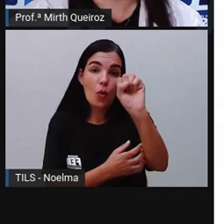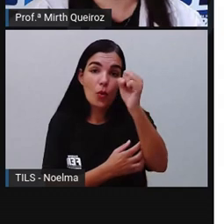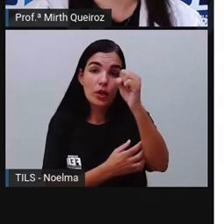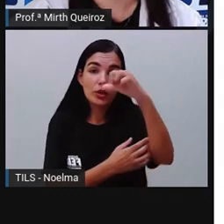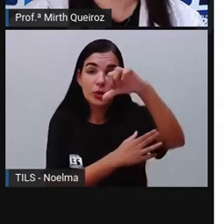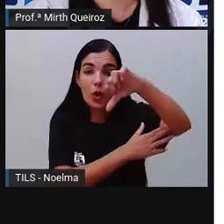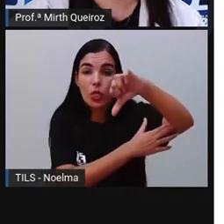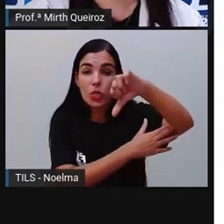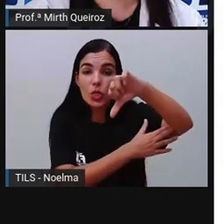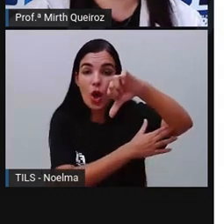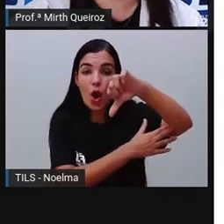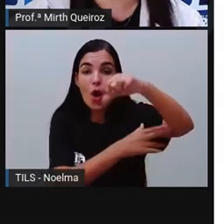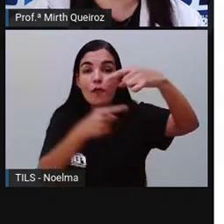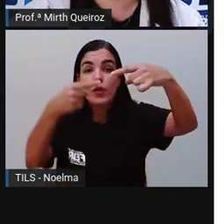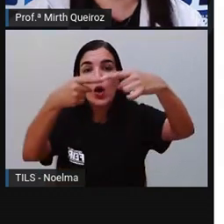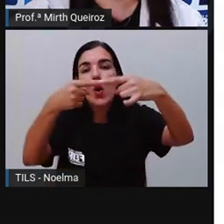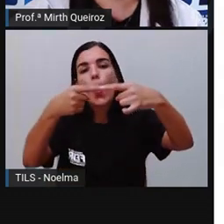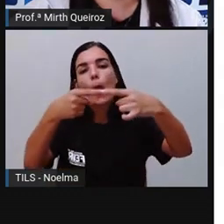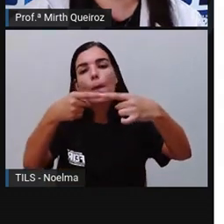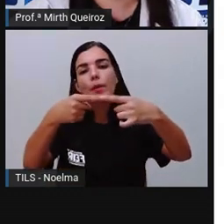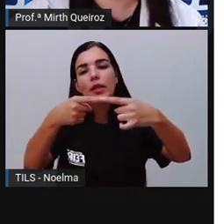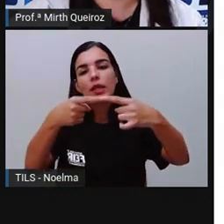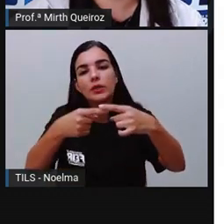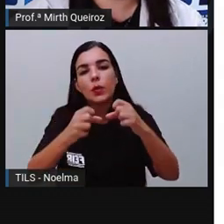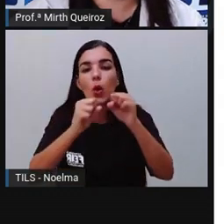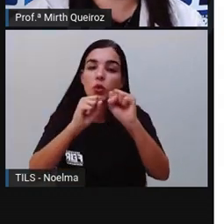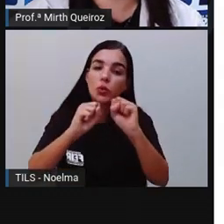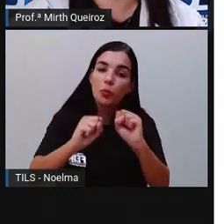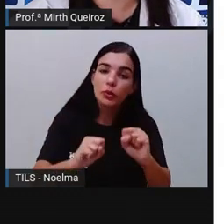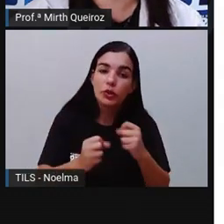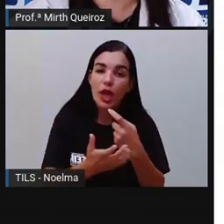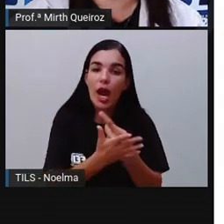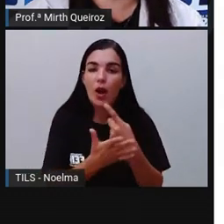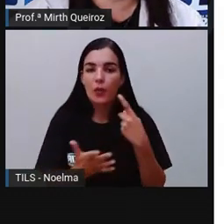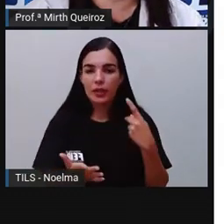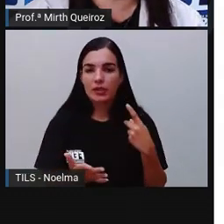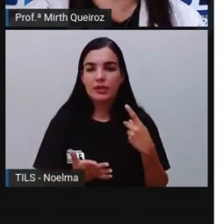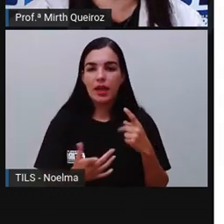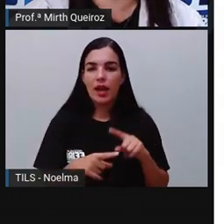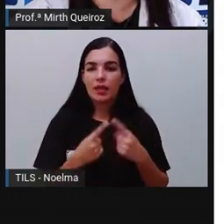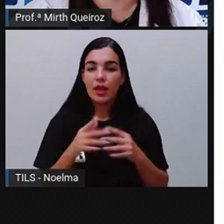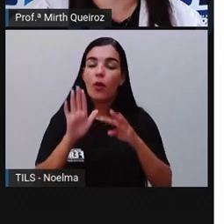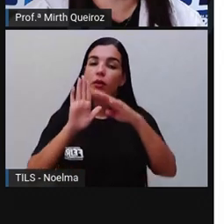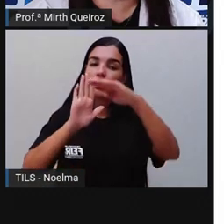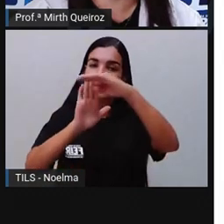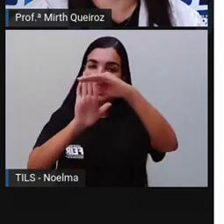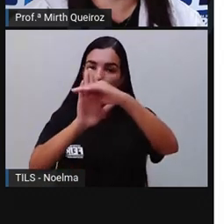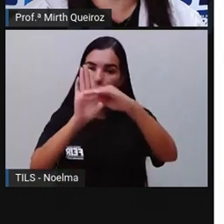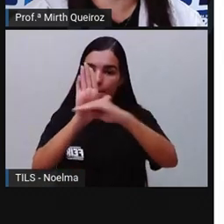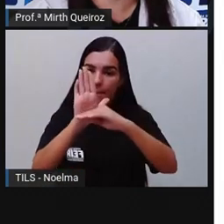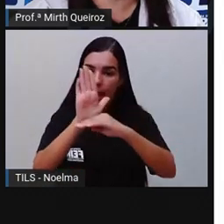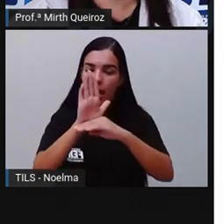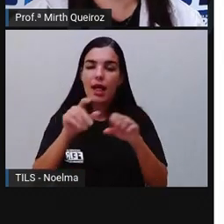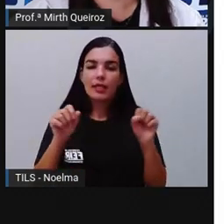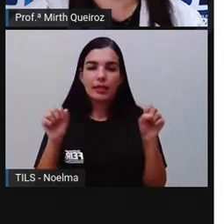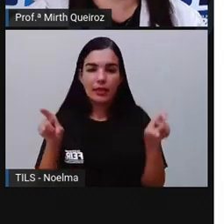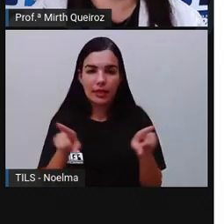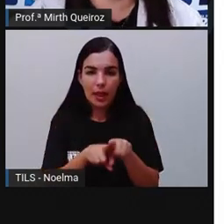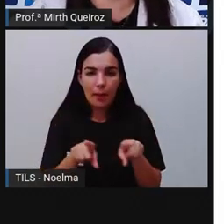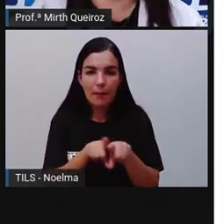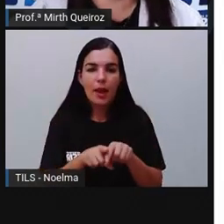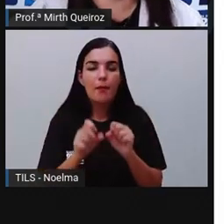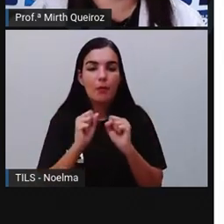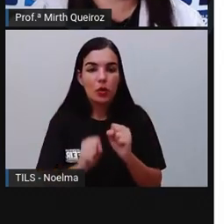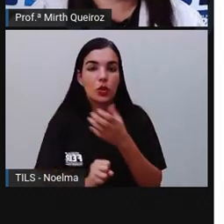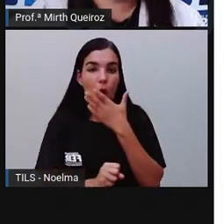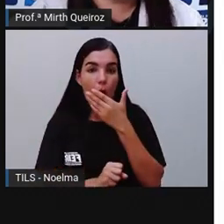sete, oito, nove combinações. Então, a tabela também pode ser uma ótima opção para